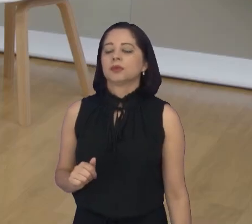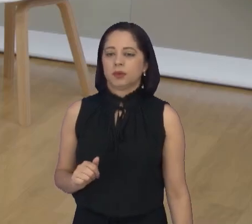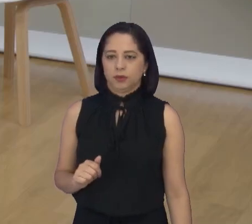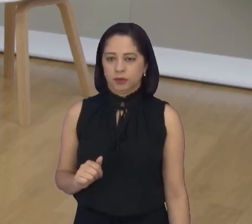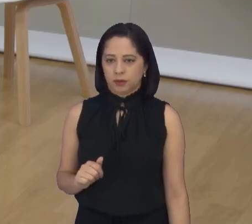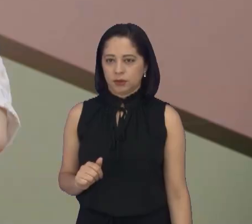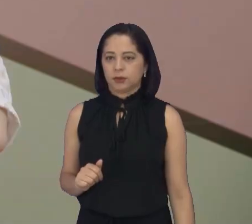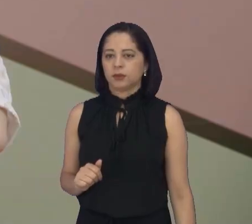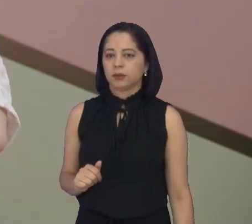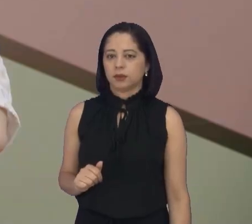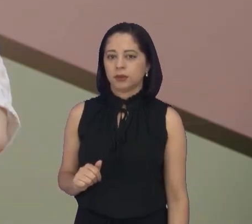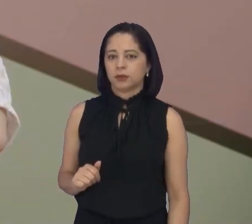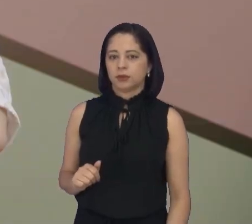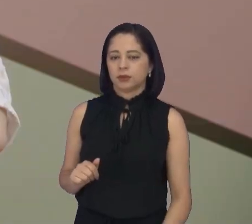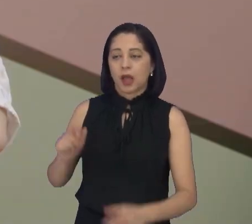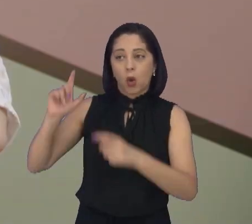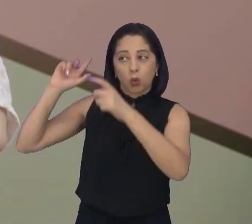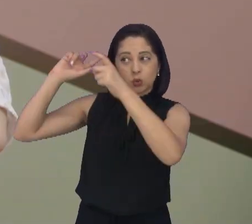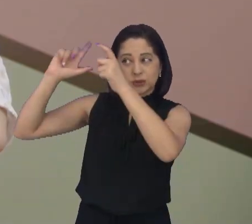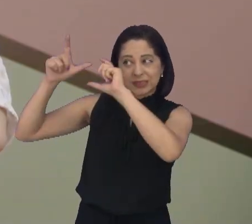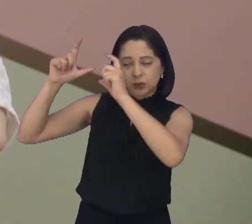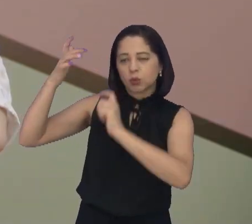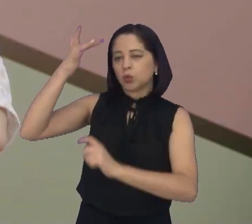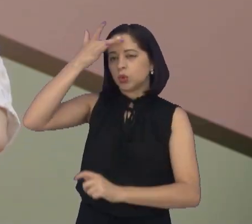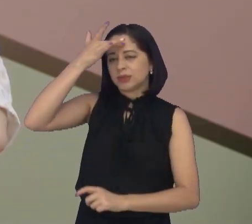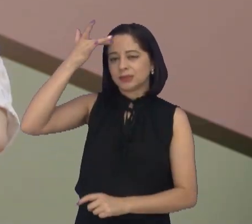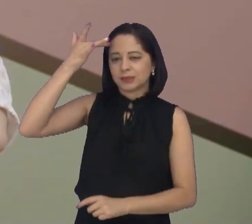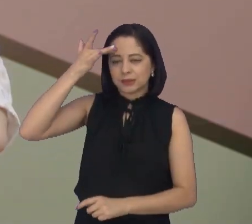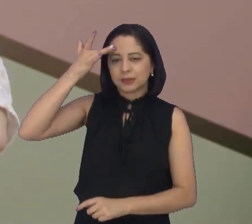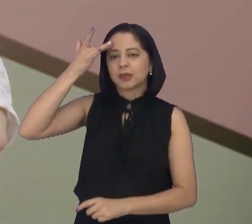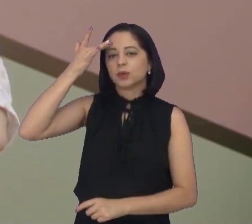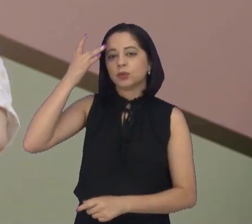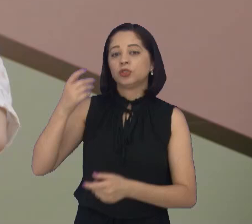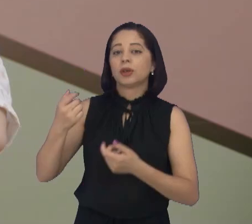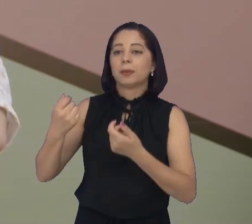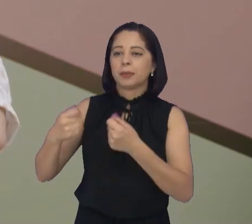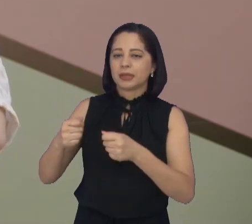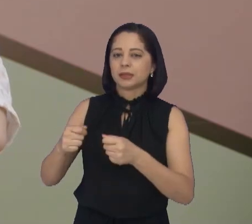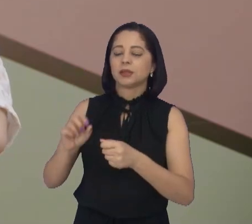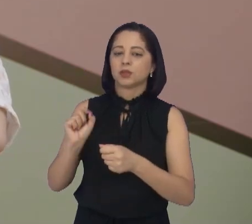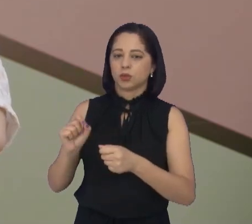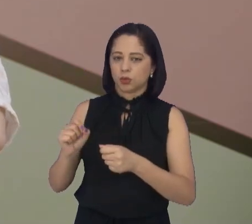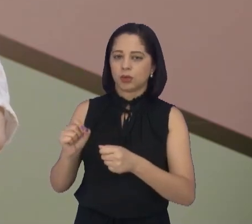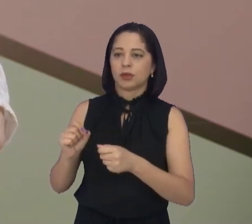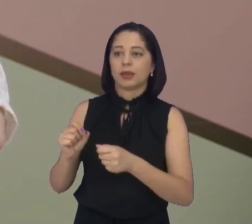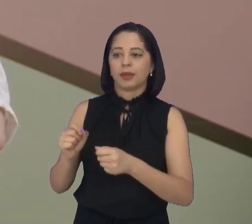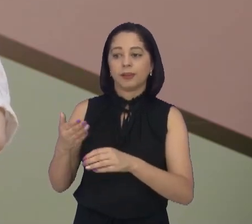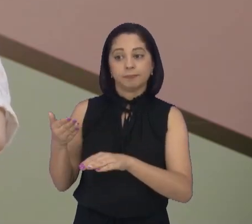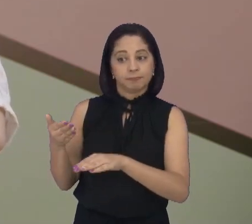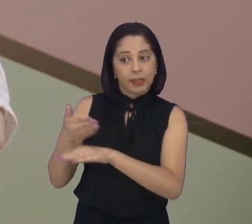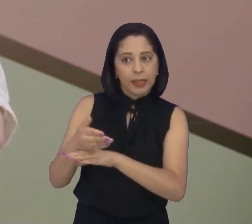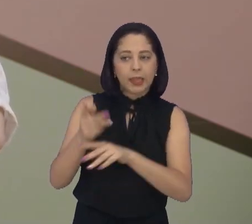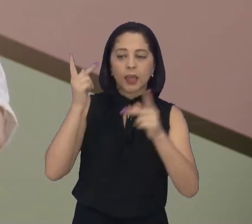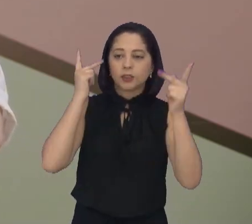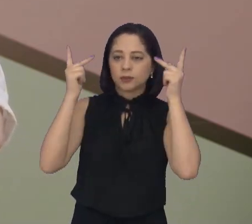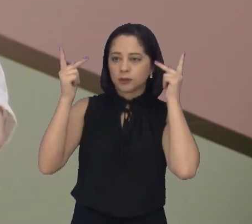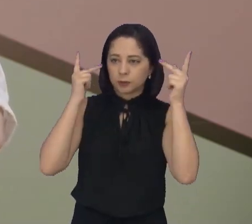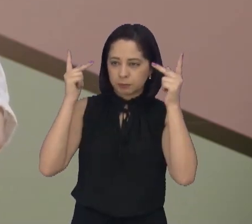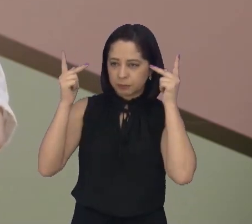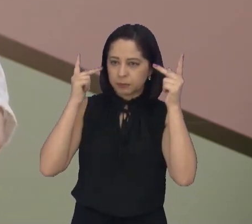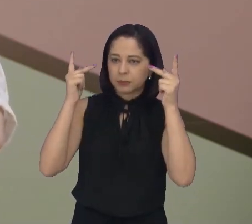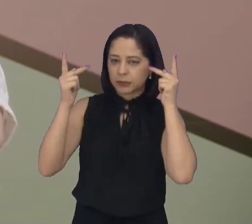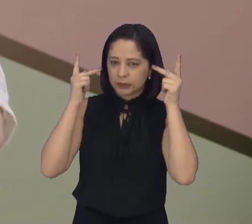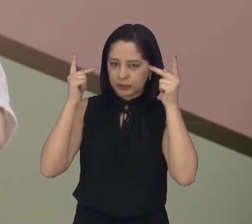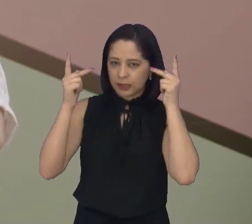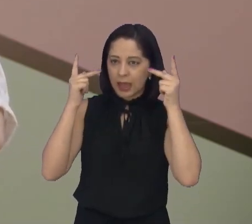de um transtorno de saúde mental, né, a gente orienta que seja feito um encaminhamento para um psiquiatra, porque geralmente é necessário o